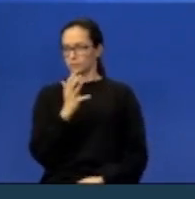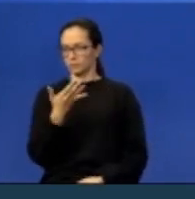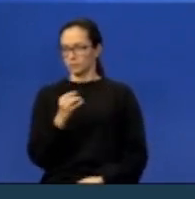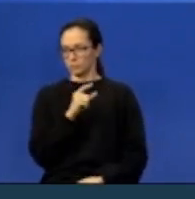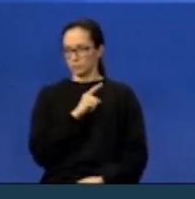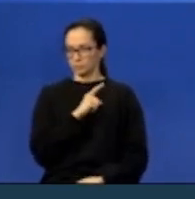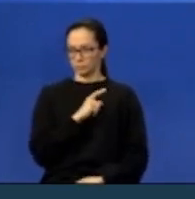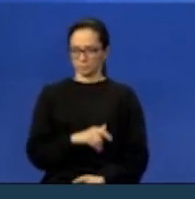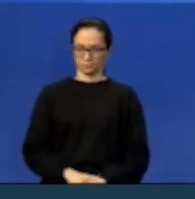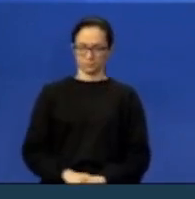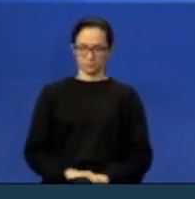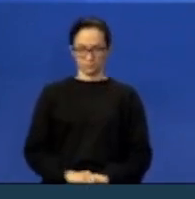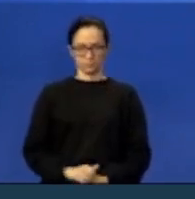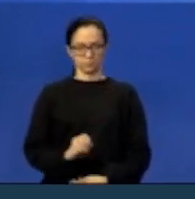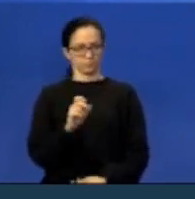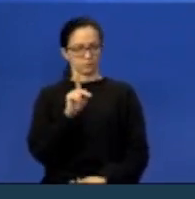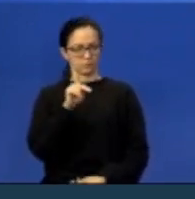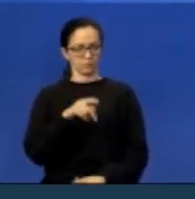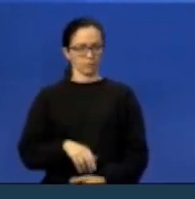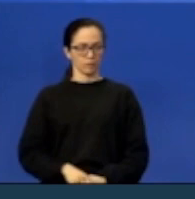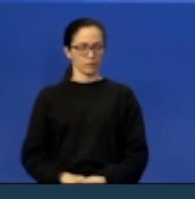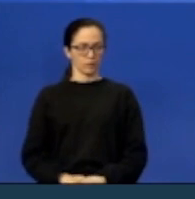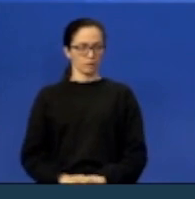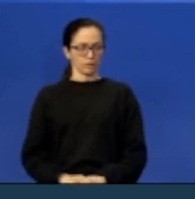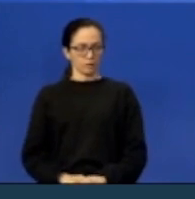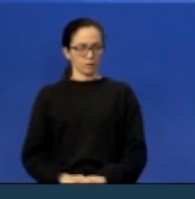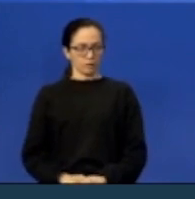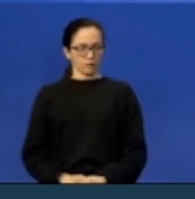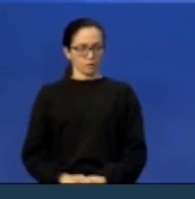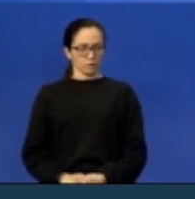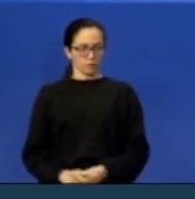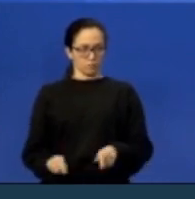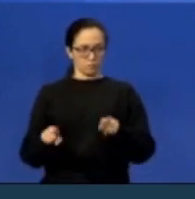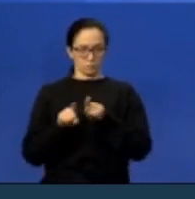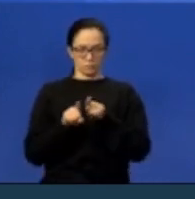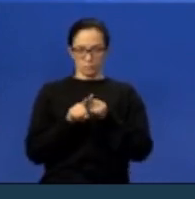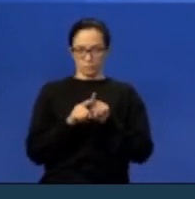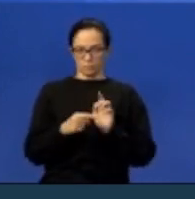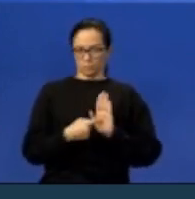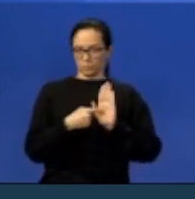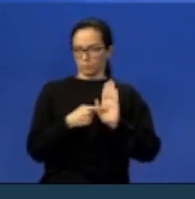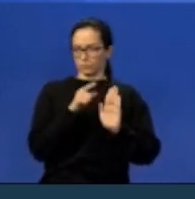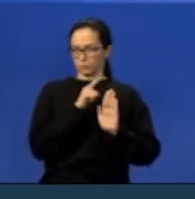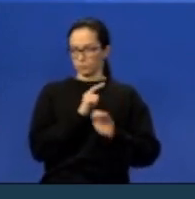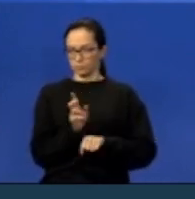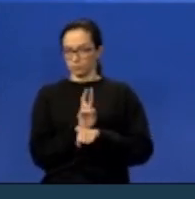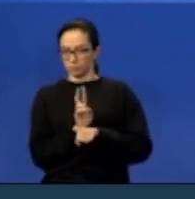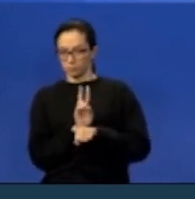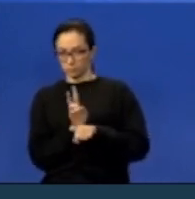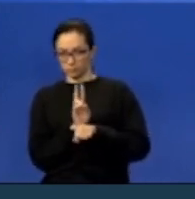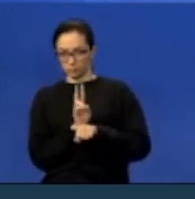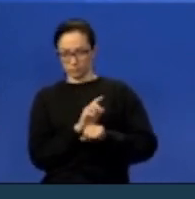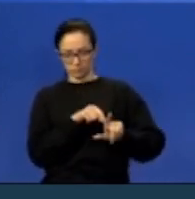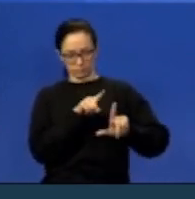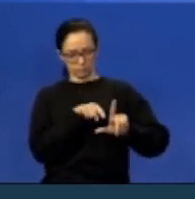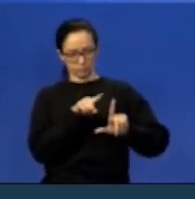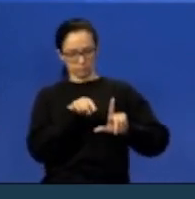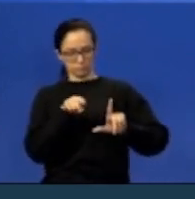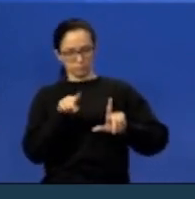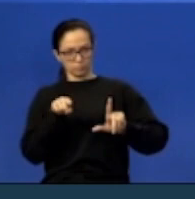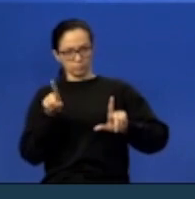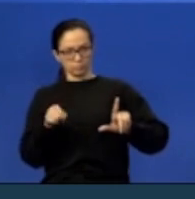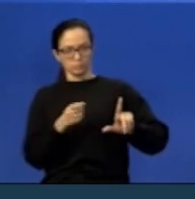parentes ou familiares com diagnóstico de doenças cardíacas. Ele também é indicado para fazer o monitoramento